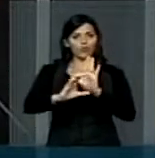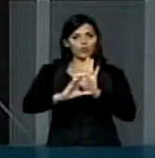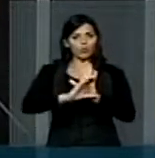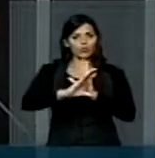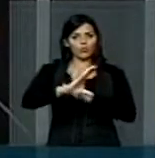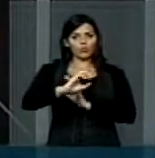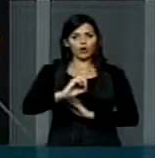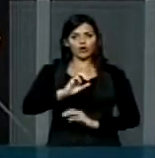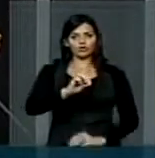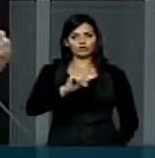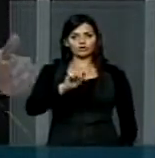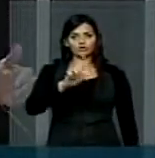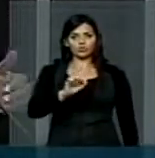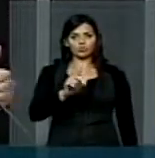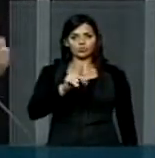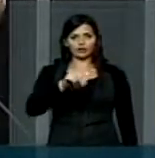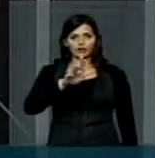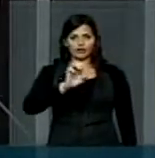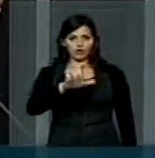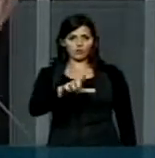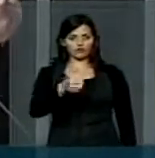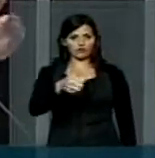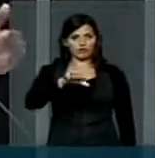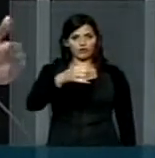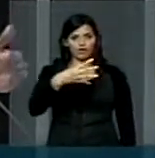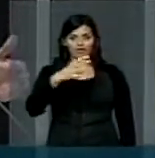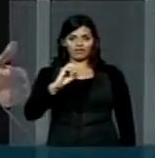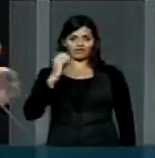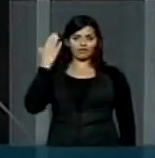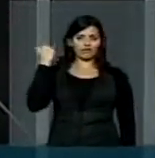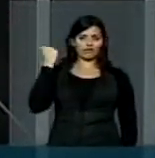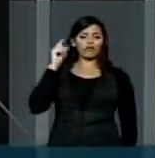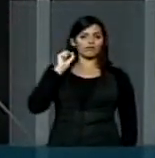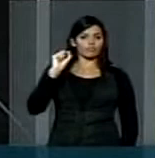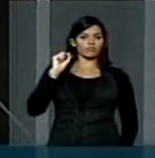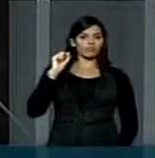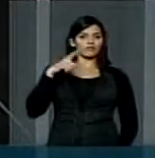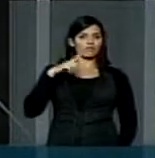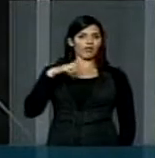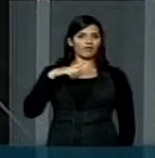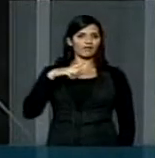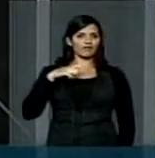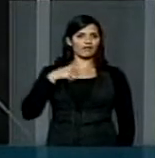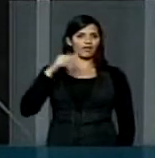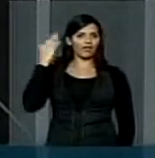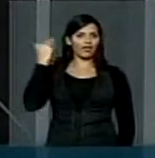de 1940. É o Código Penal de 1940